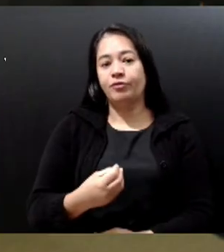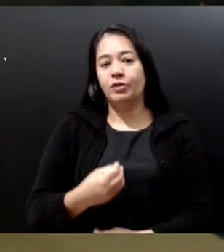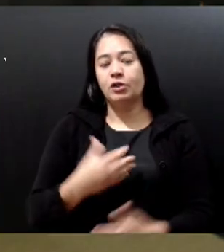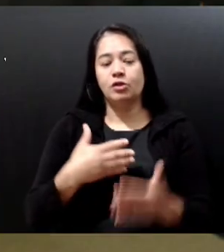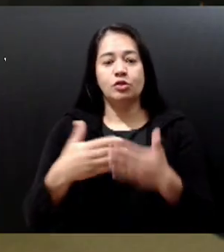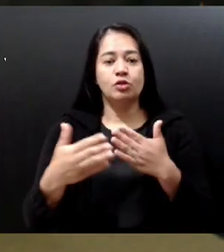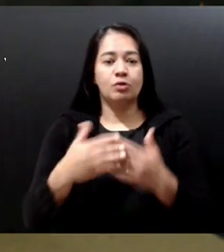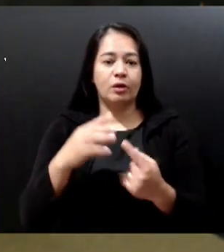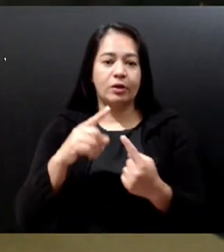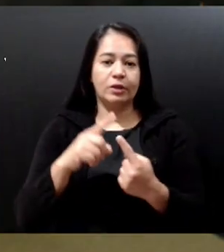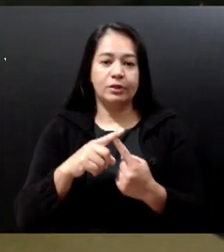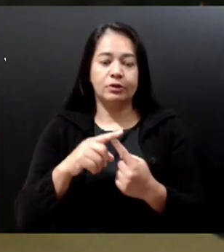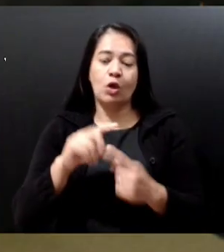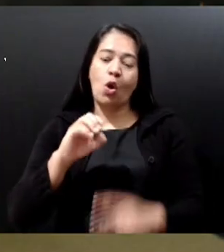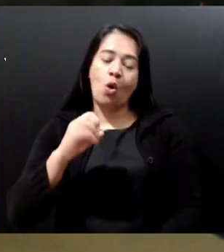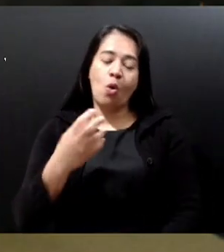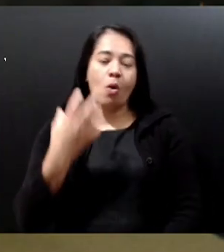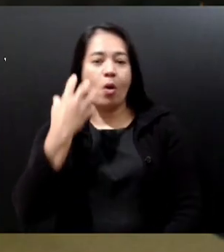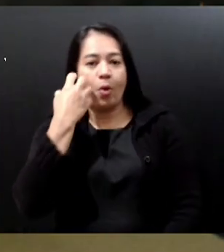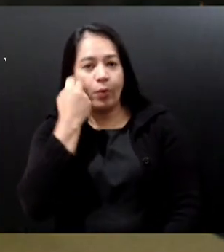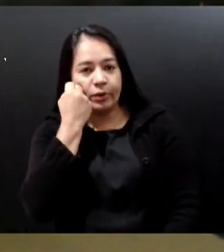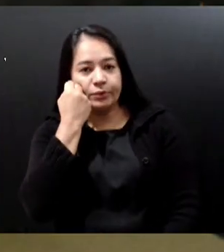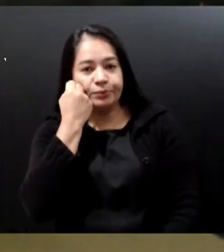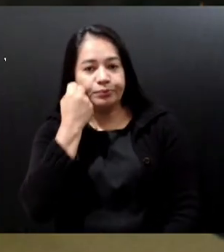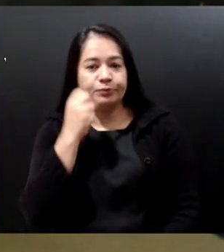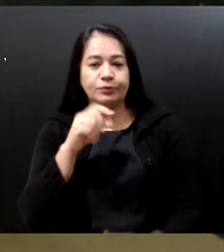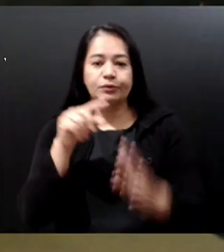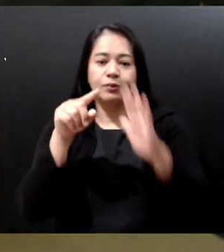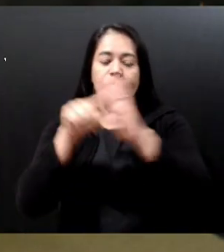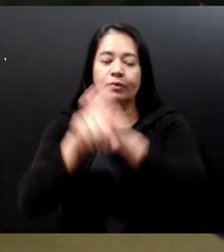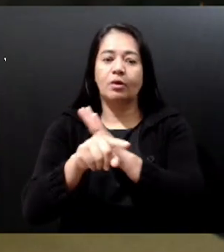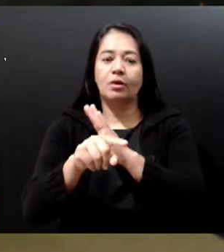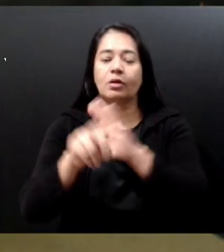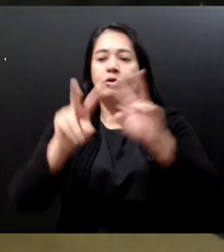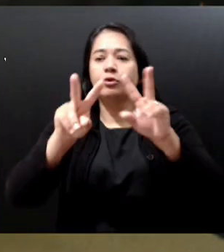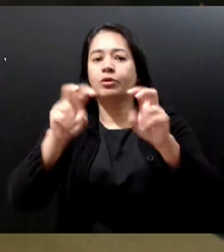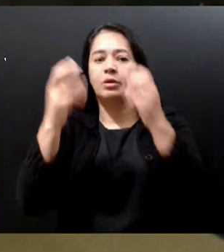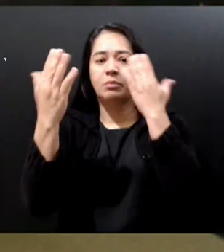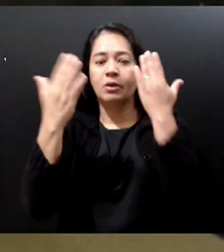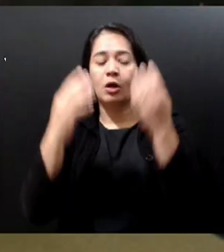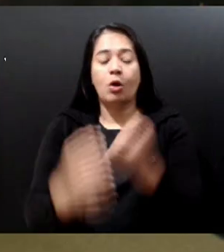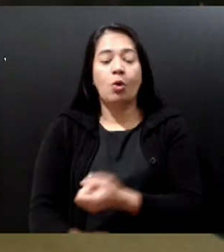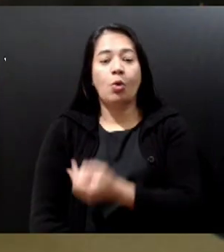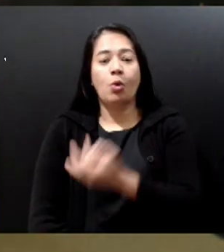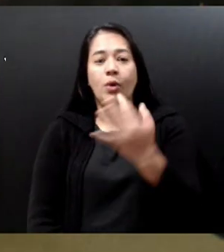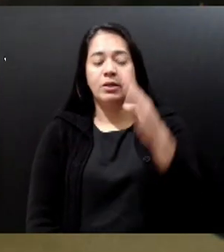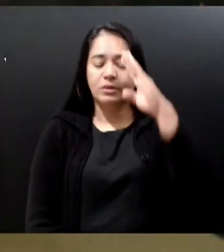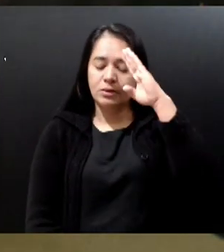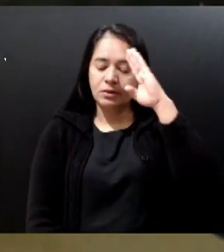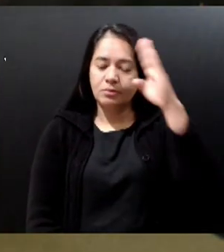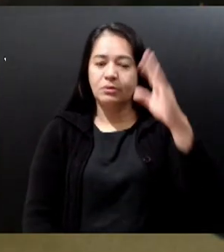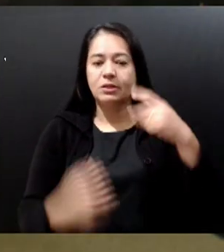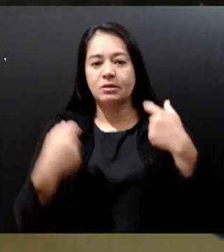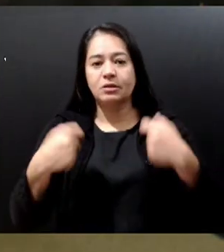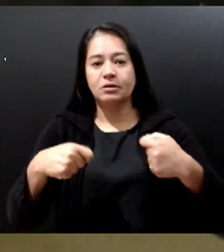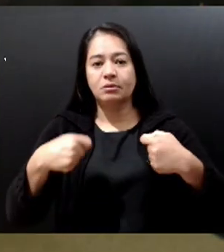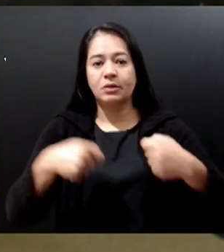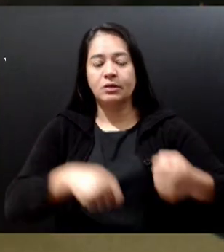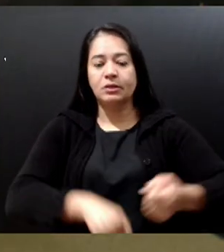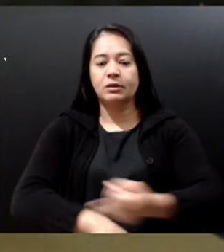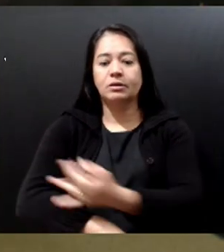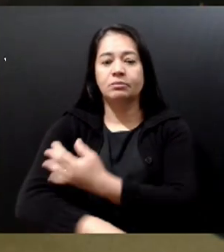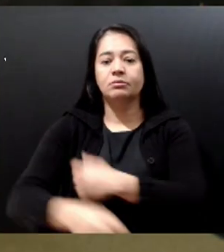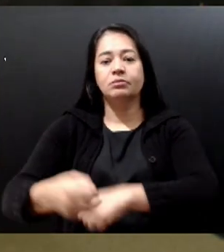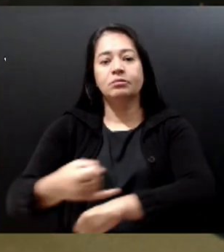pergunto para a Marina da questão psicológica. Quais são as principais necessidades emocionais dessas crianças